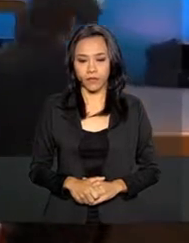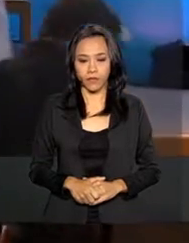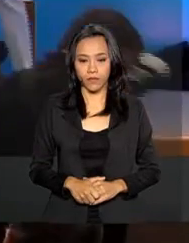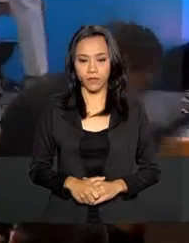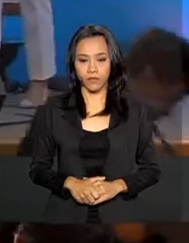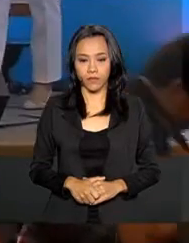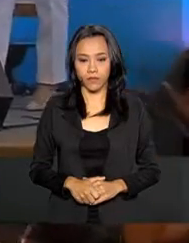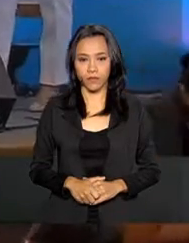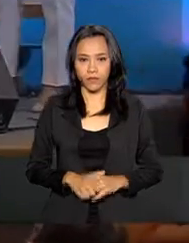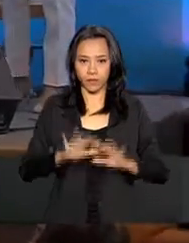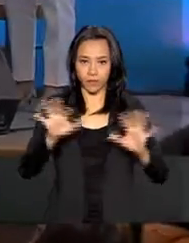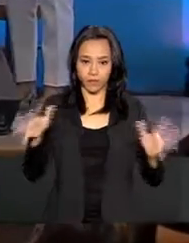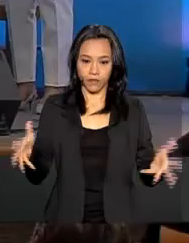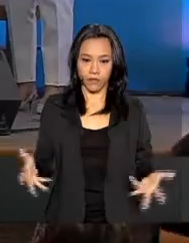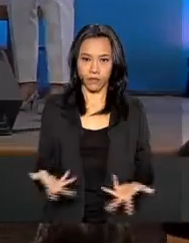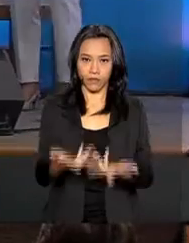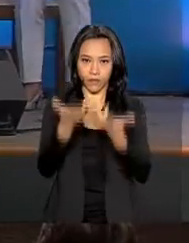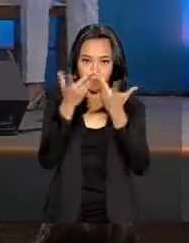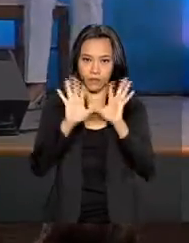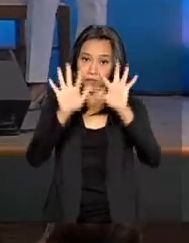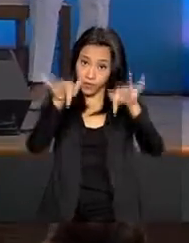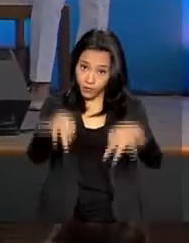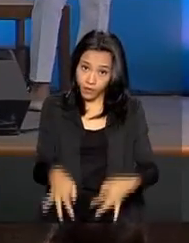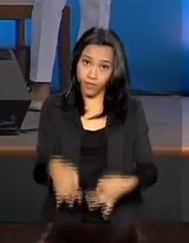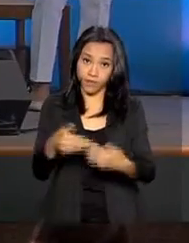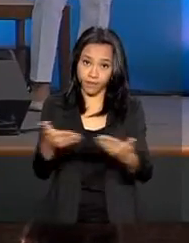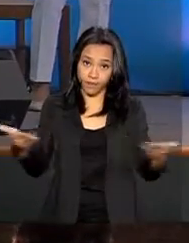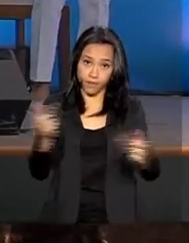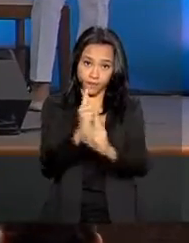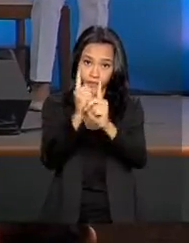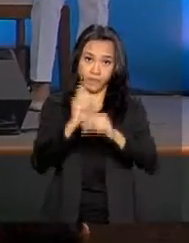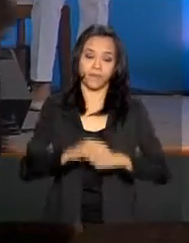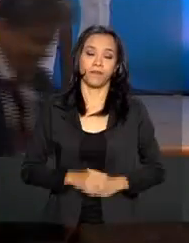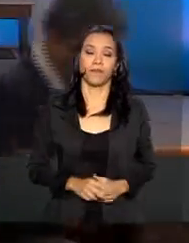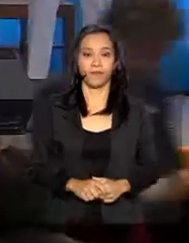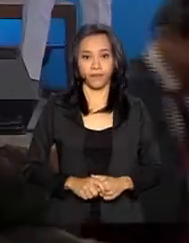senhoras e senhores estão encerradas esta cerimônia